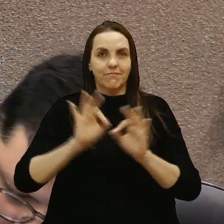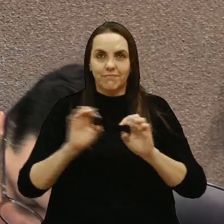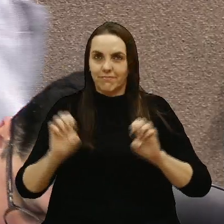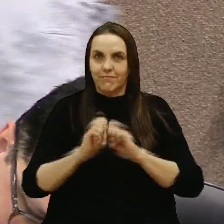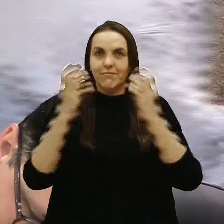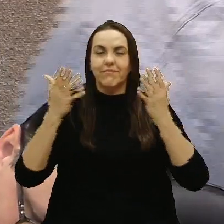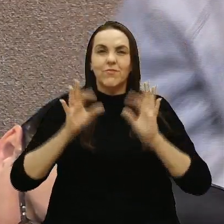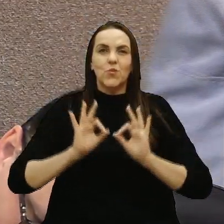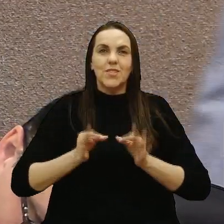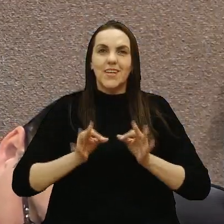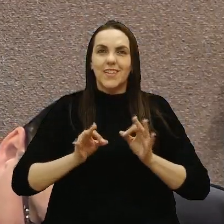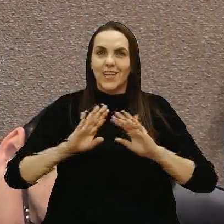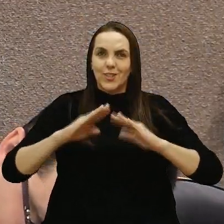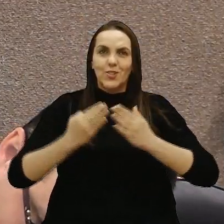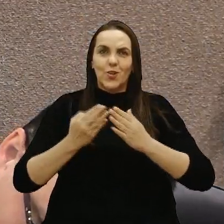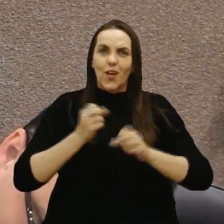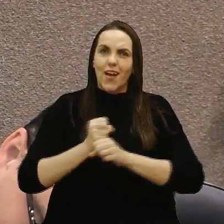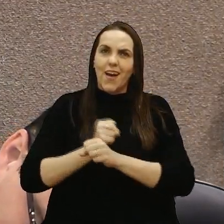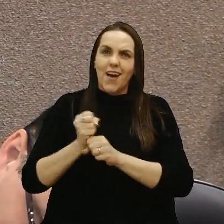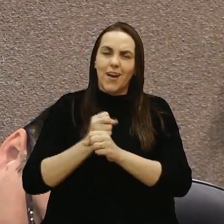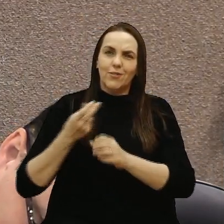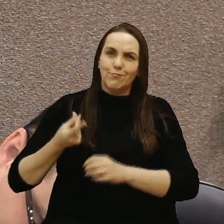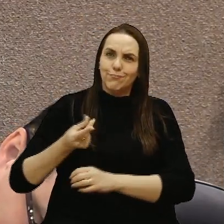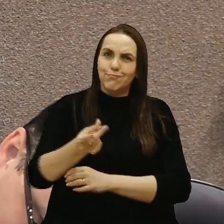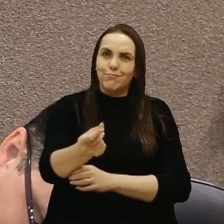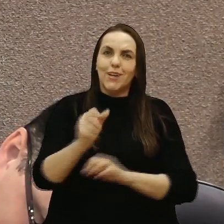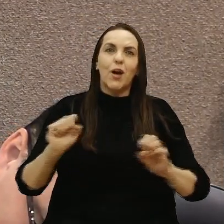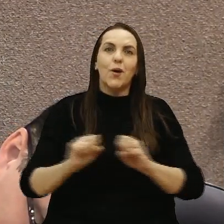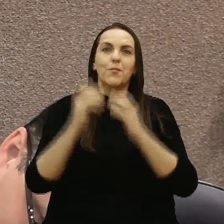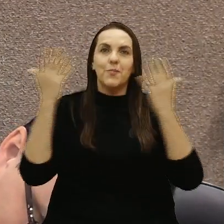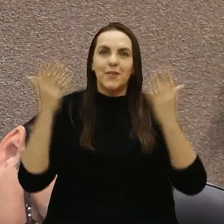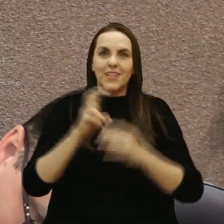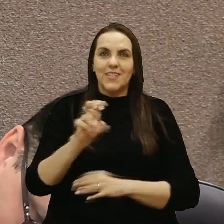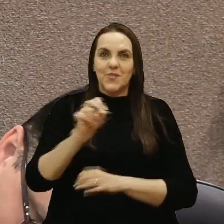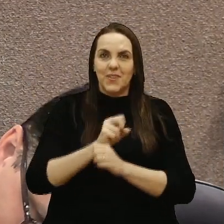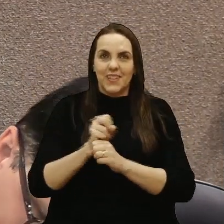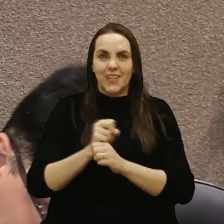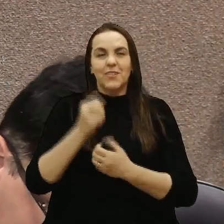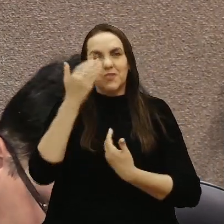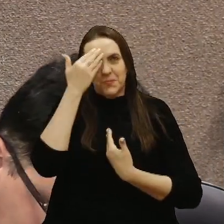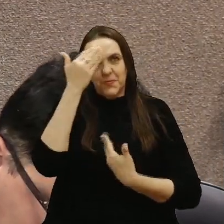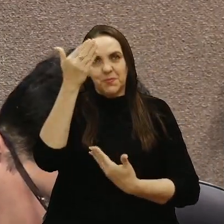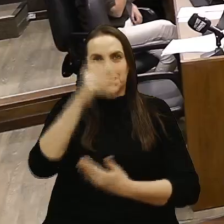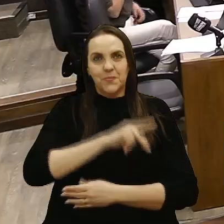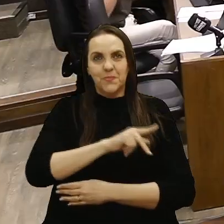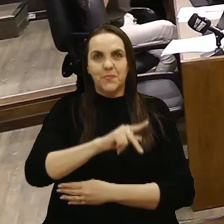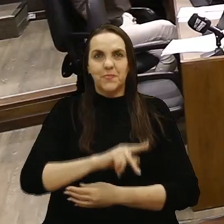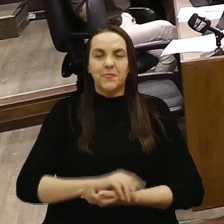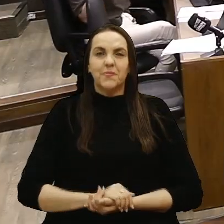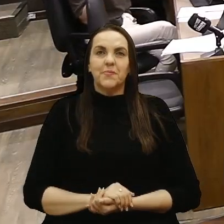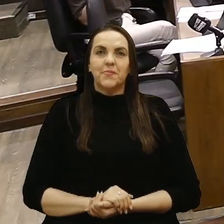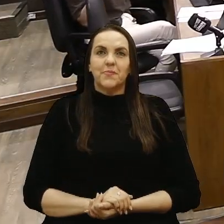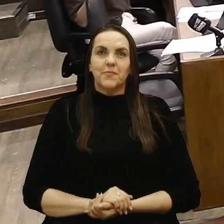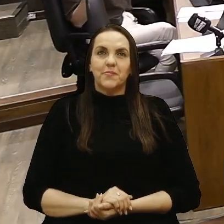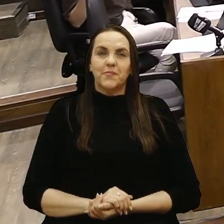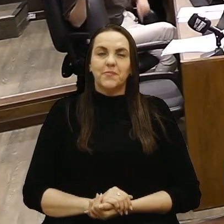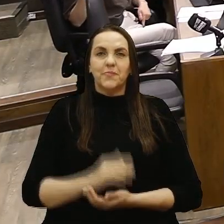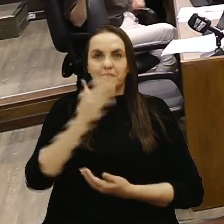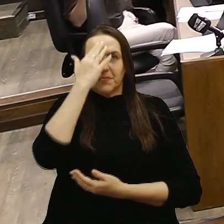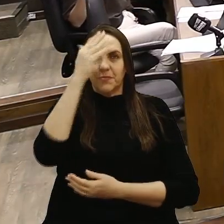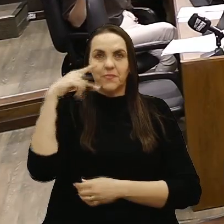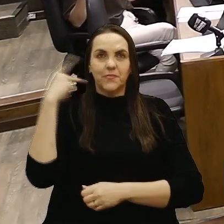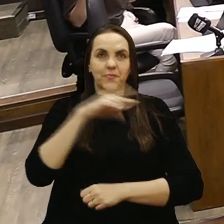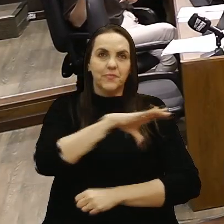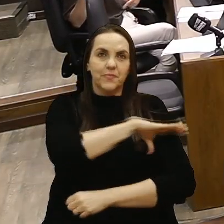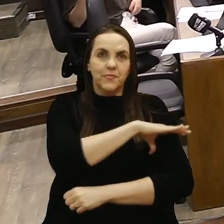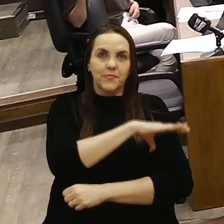escola terá muitos mais anos, assim como foi comemorado esses 50 anos. Muito obrigado, presidente. Obrigado, vereador Capitão